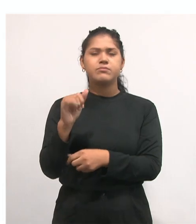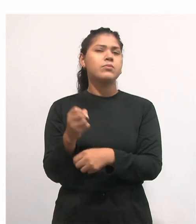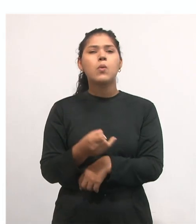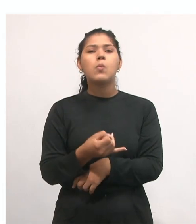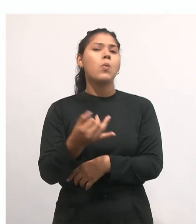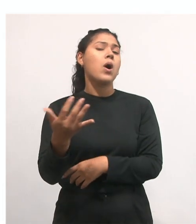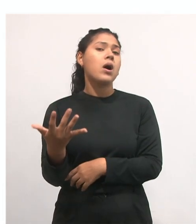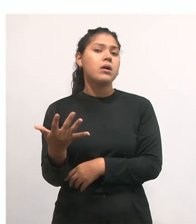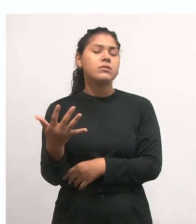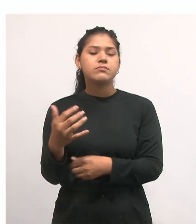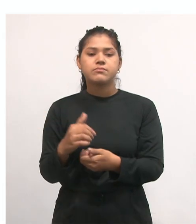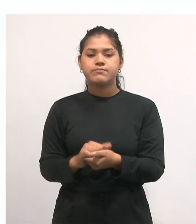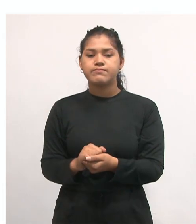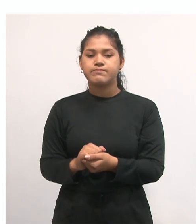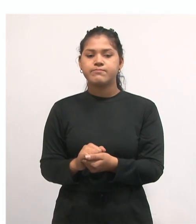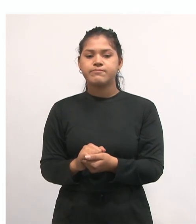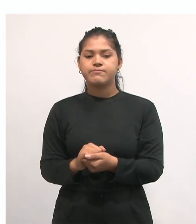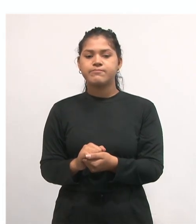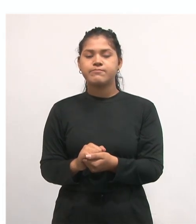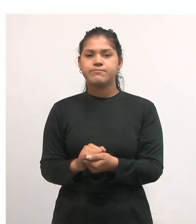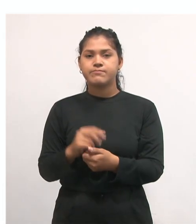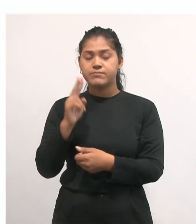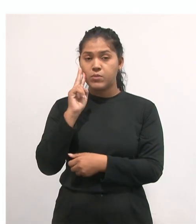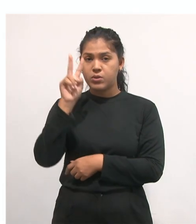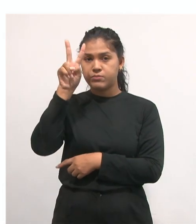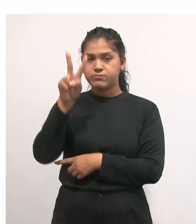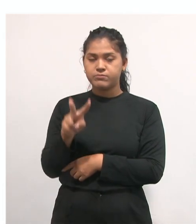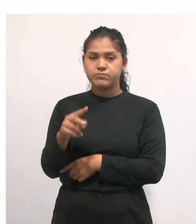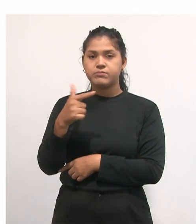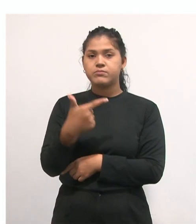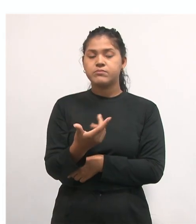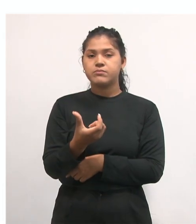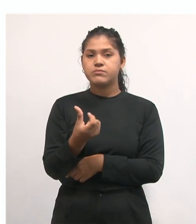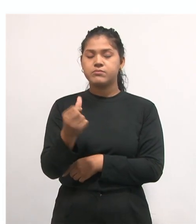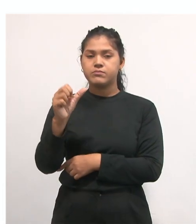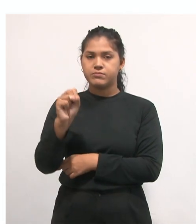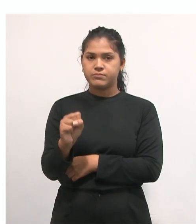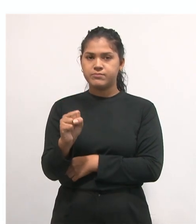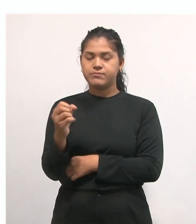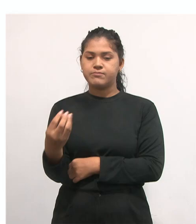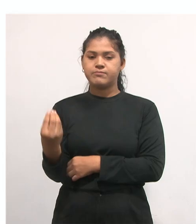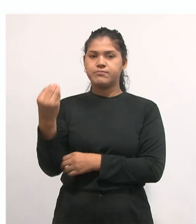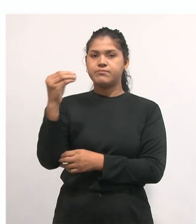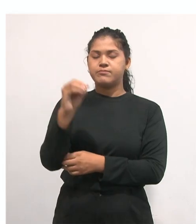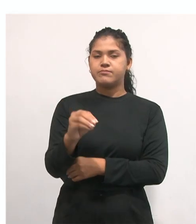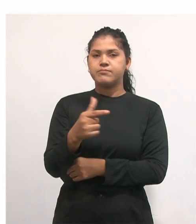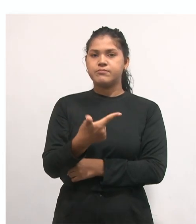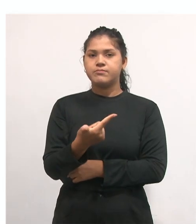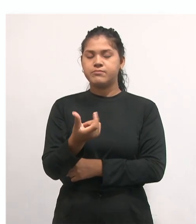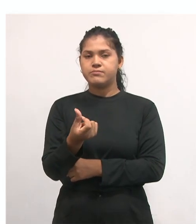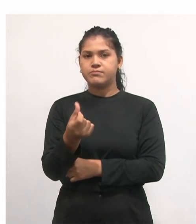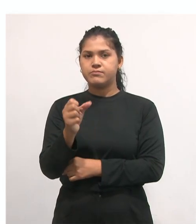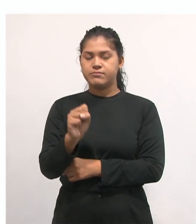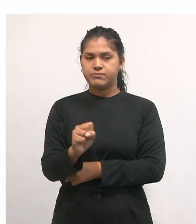que é o somatório de x vezes y? Observa a coluna, 268. Então aqui eu coloco